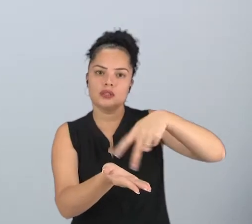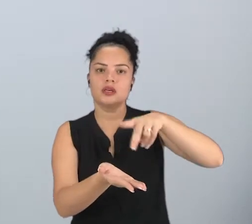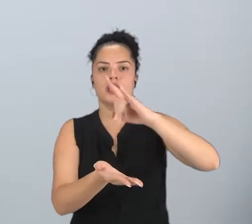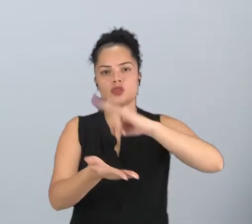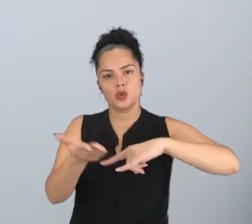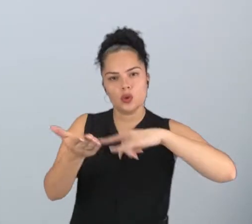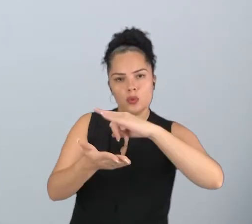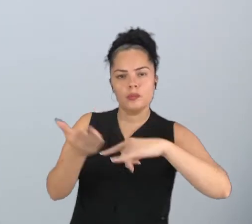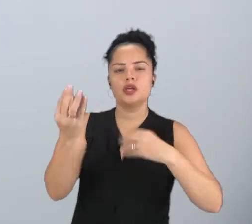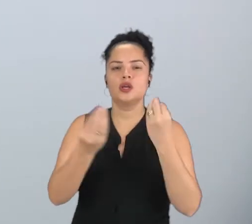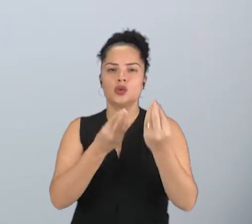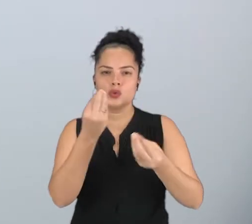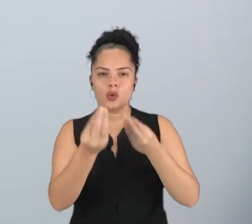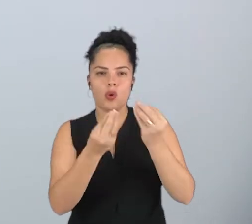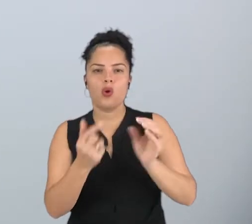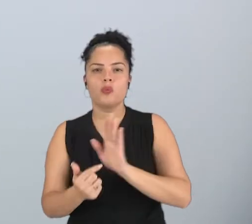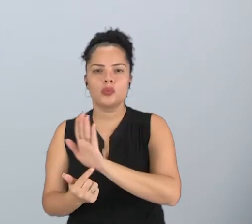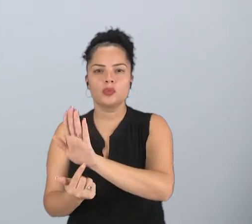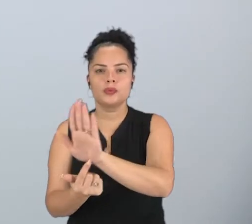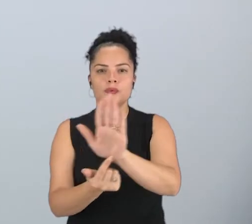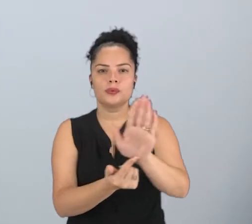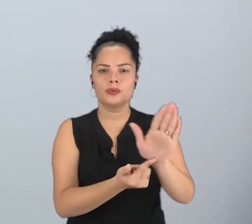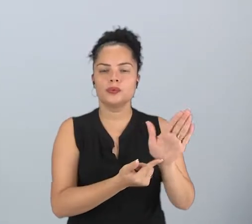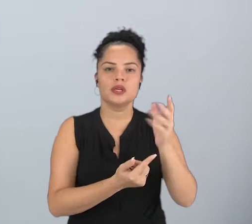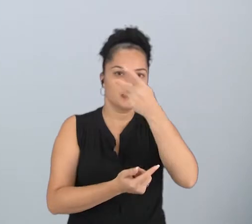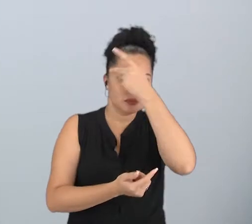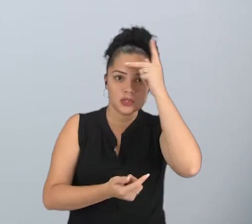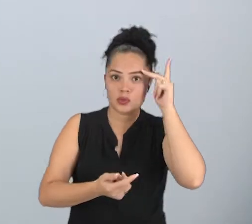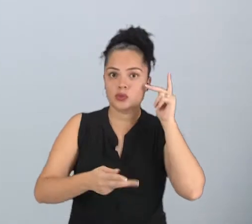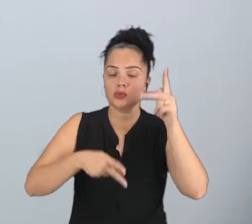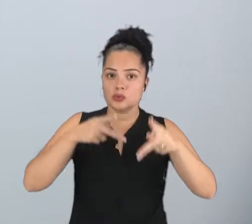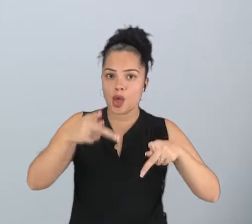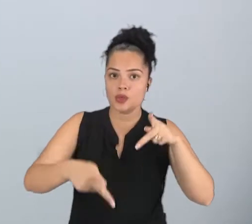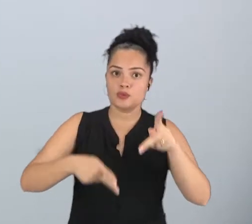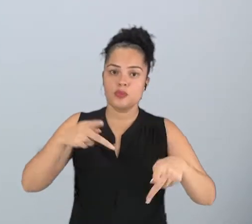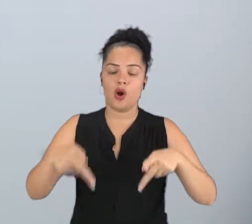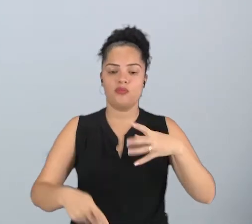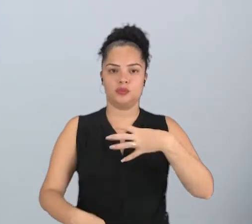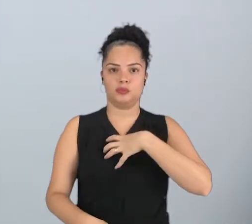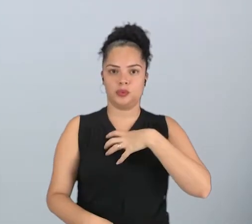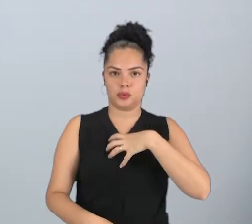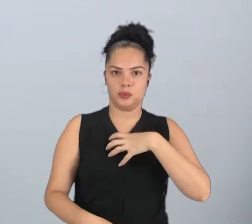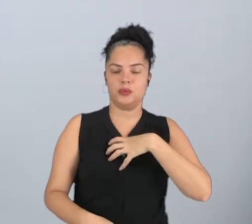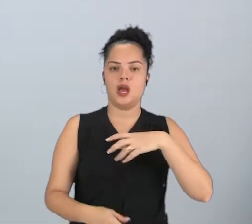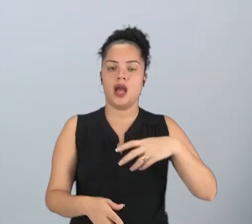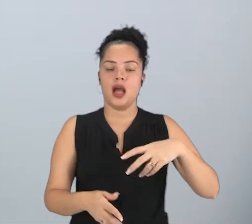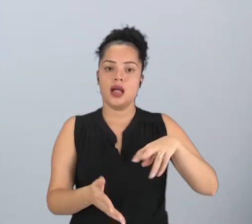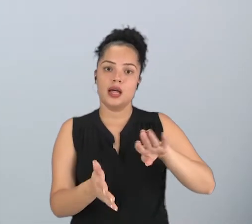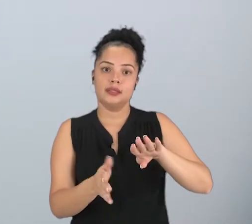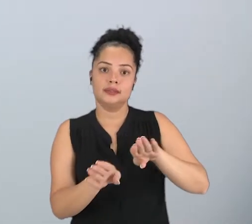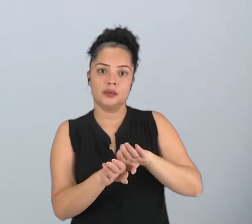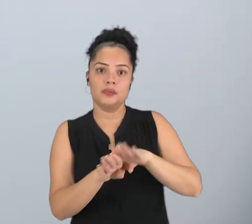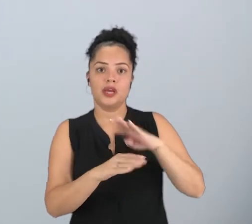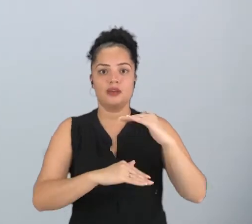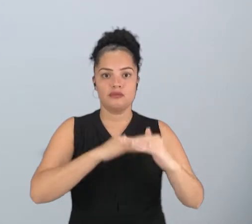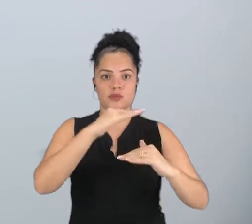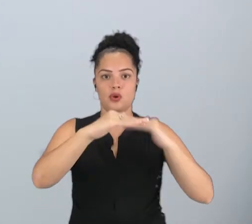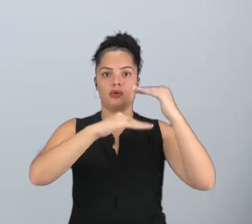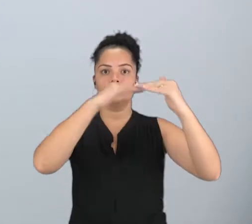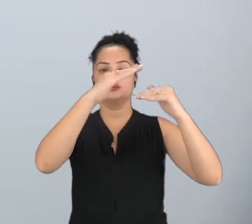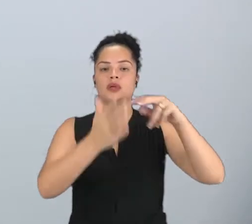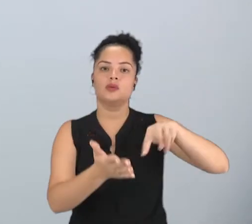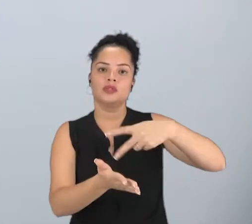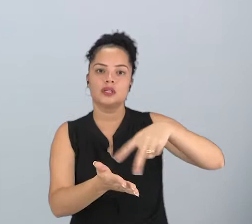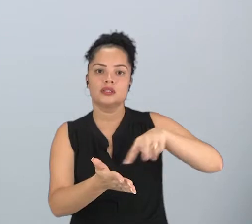documentos escritos que mostram como esses povos foram se comportando e como essas danças foram evoluindo. E isso vai acontecer